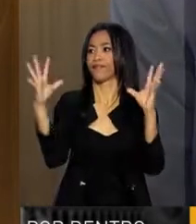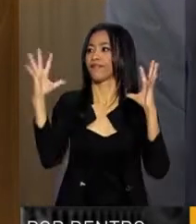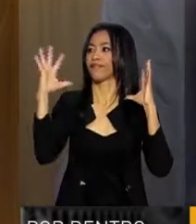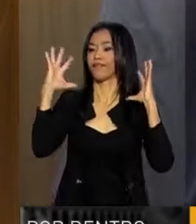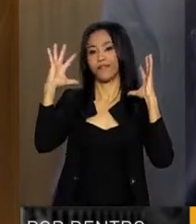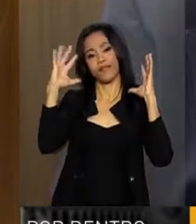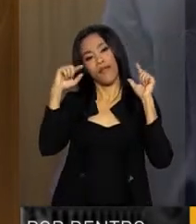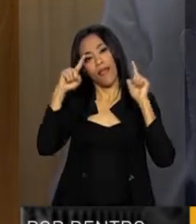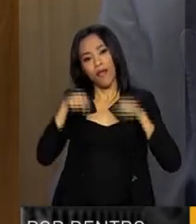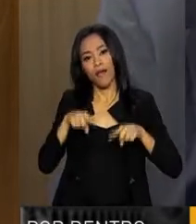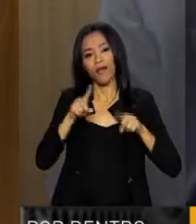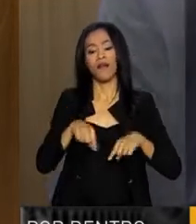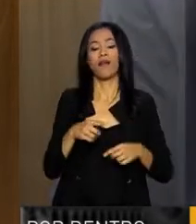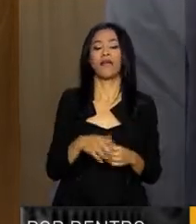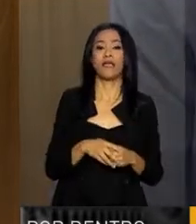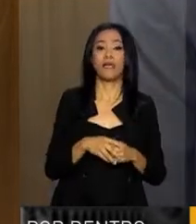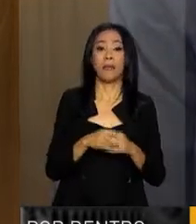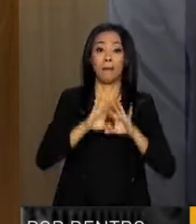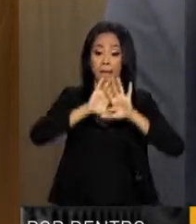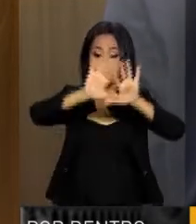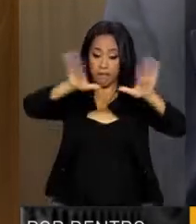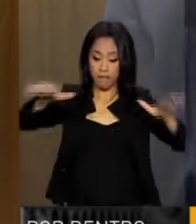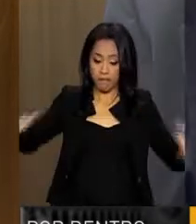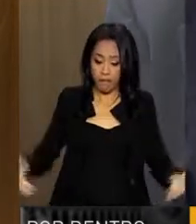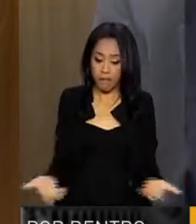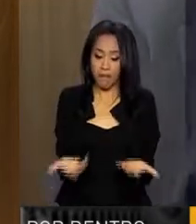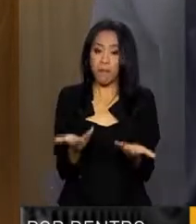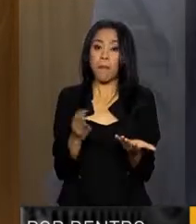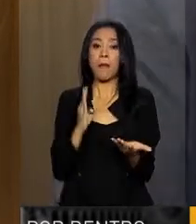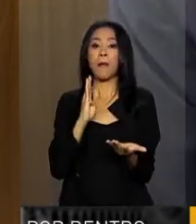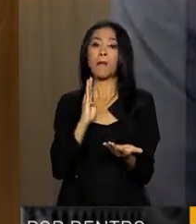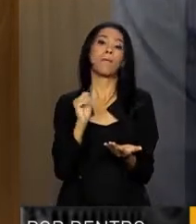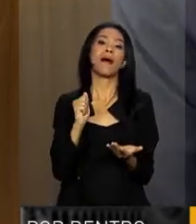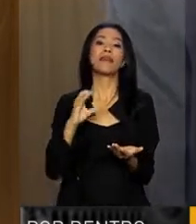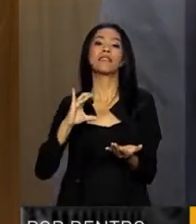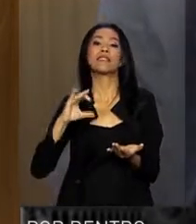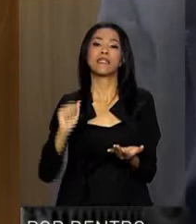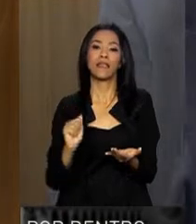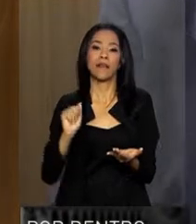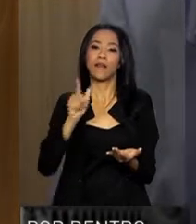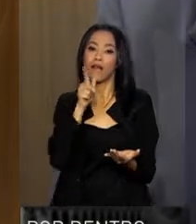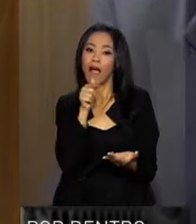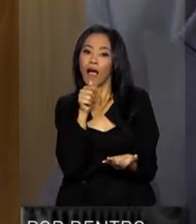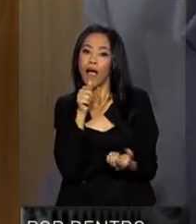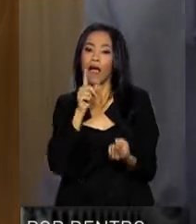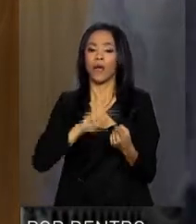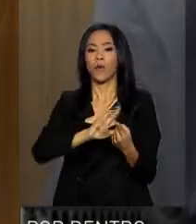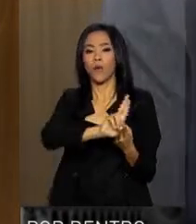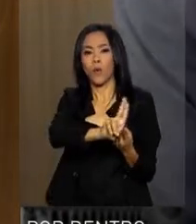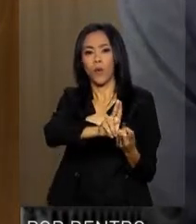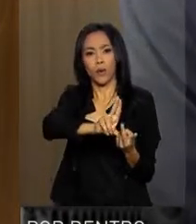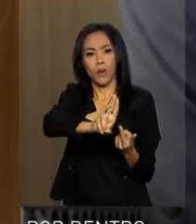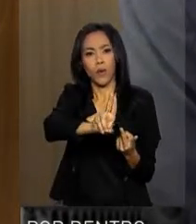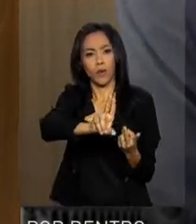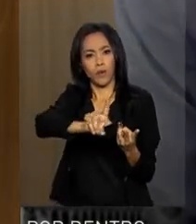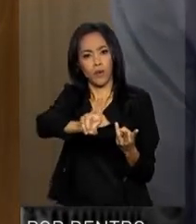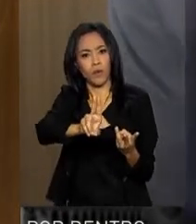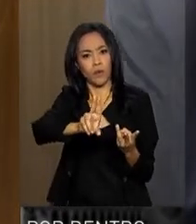nossas são justamente as nossas bacias hidrográficas maranhenses mearim em pindaré itapecuru-mirim